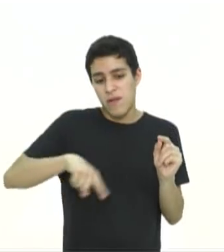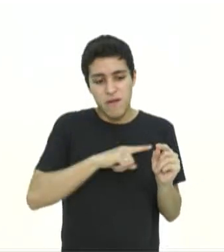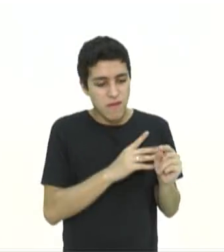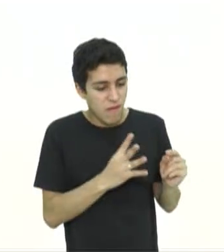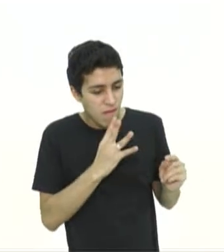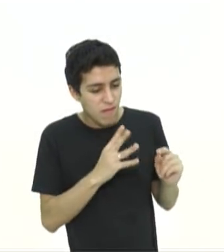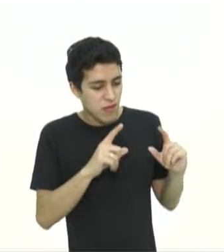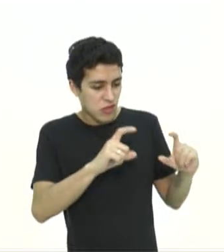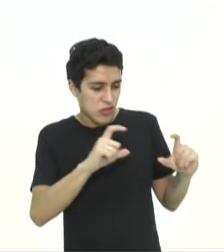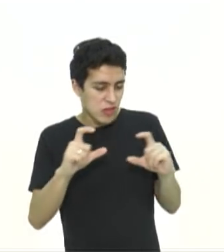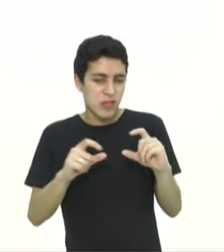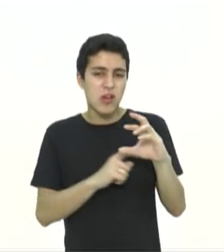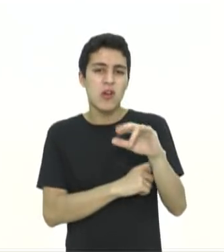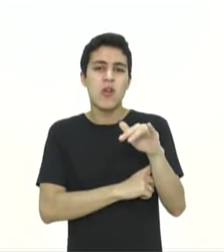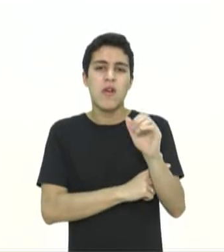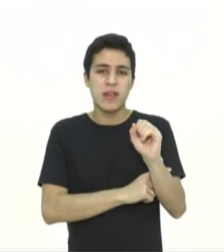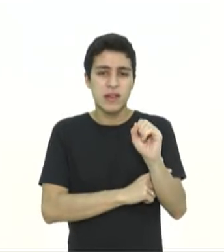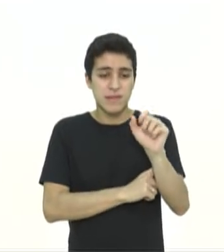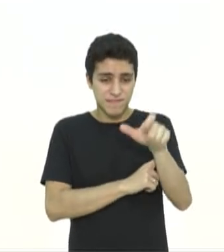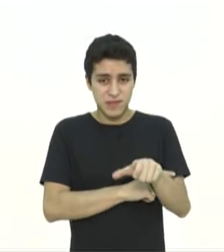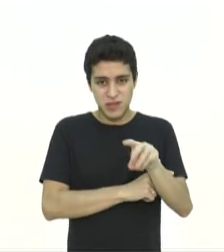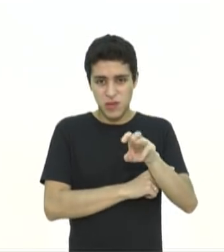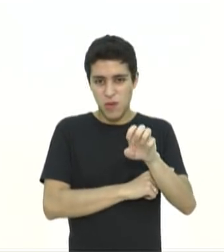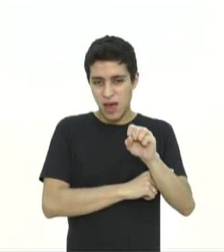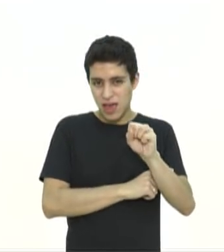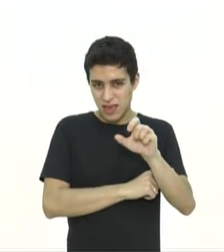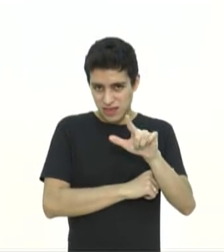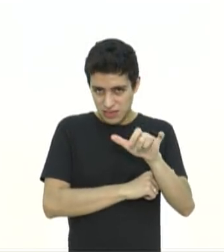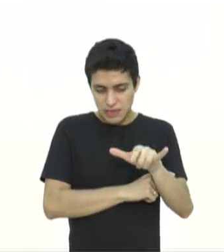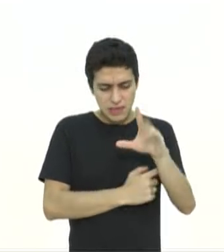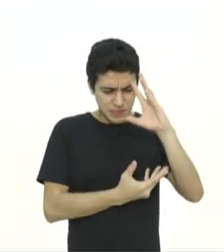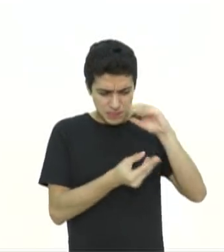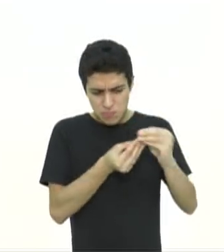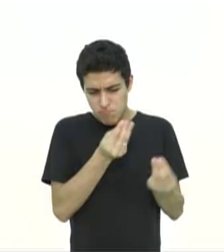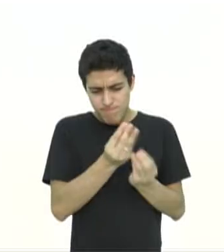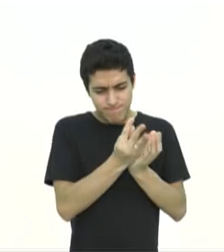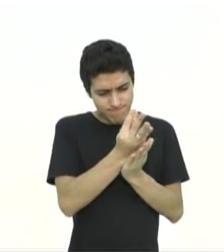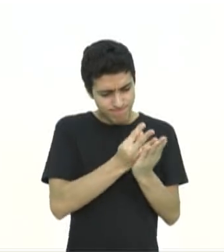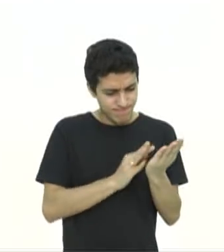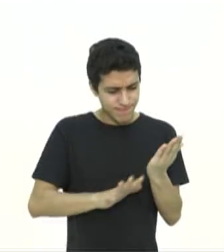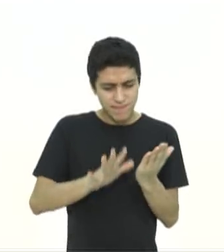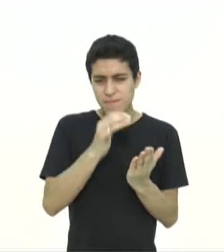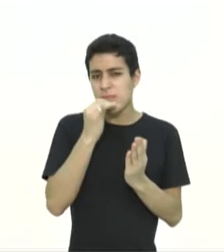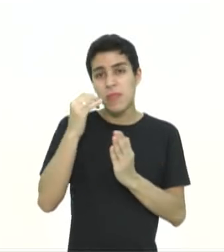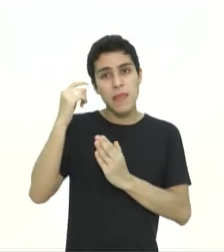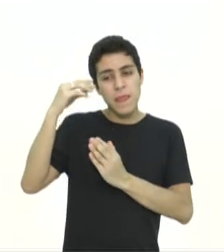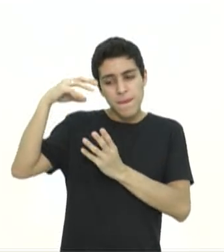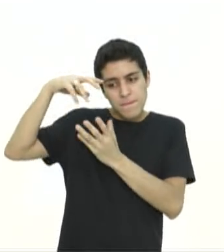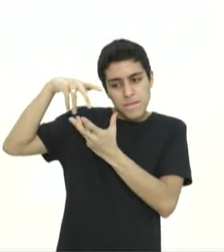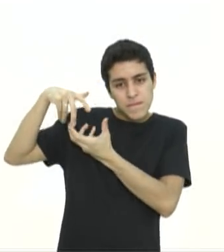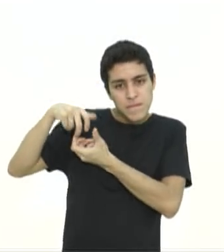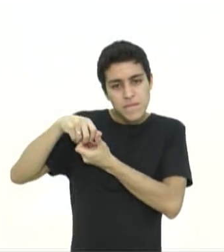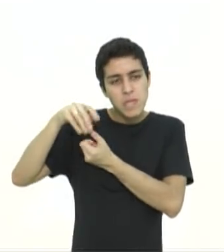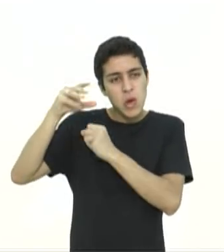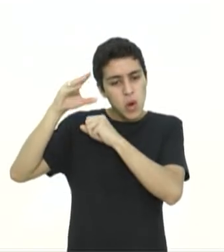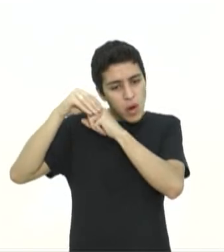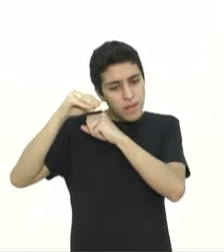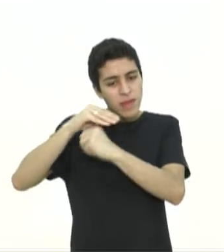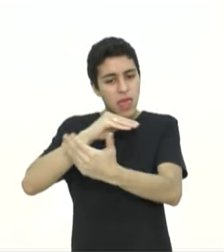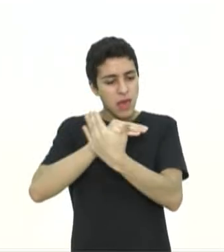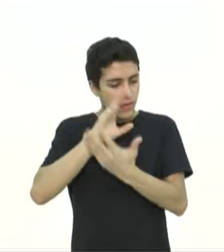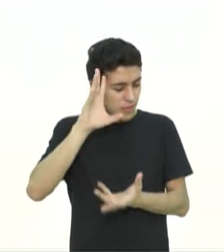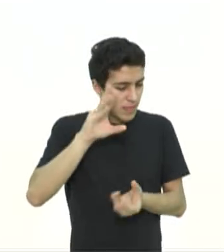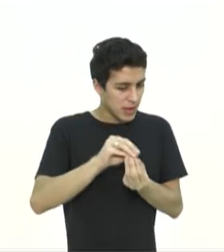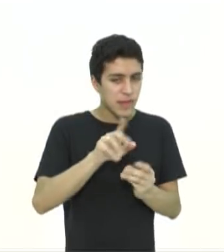conhecemos a tirinha Crônicas de Wesley, analisamos fatores de compreensão textual, como o conhecimento de mundo e a